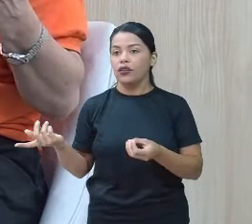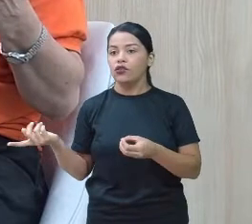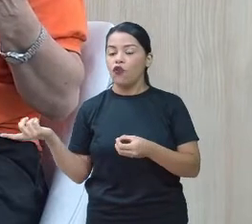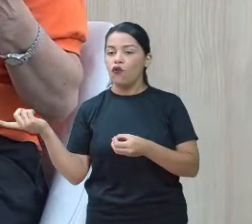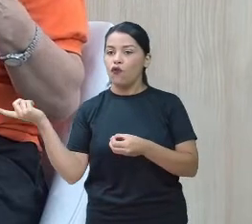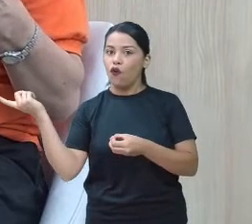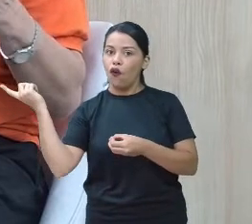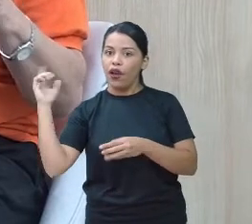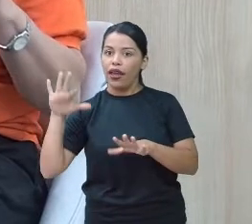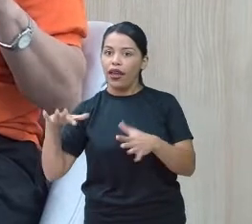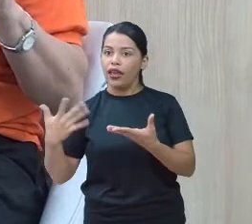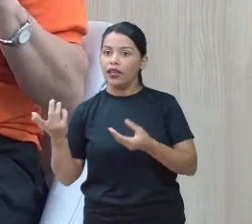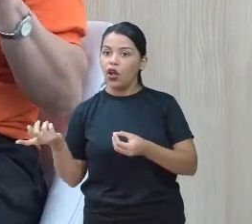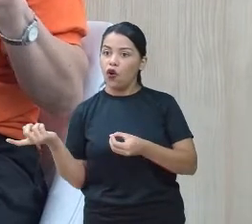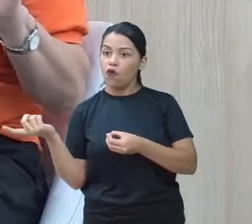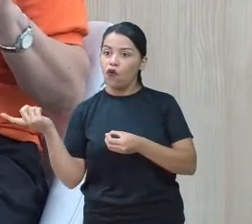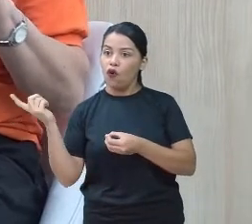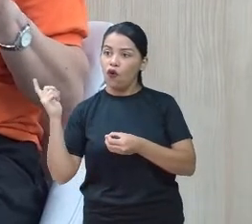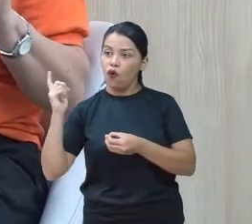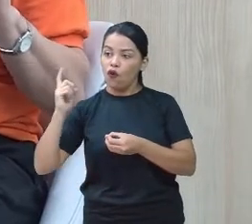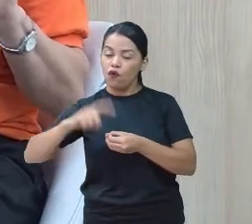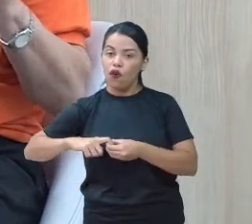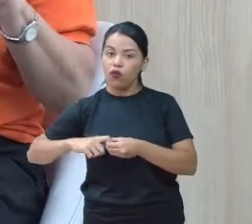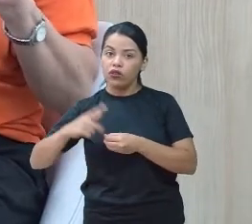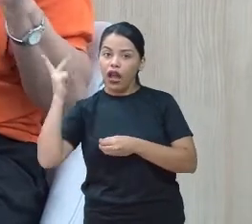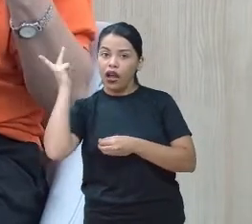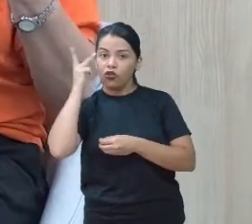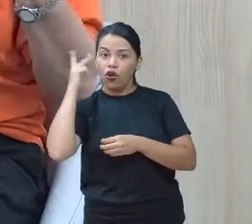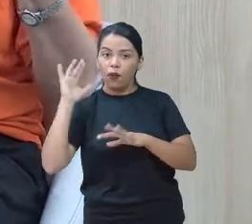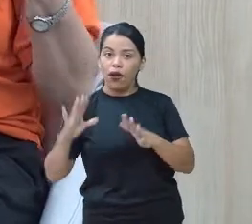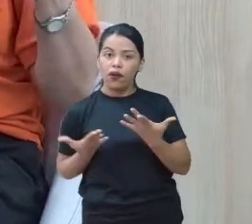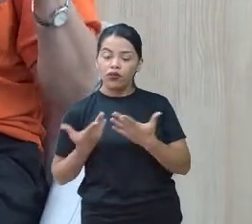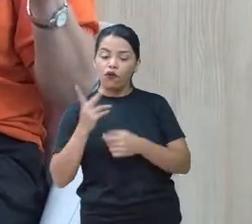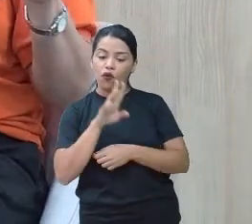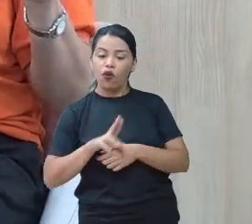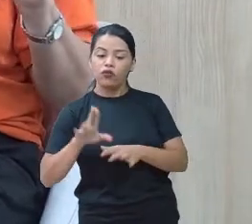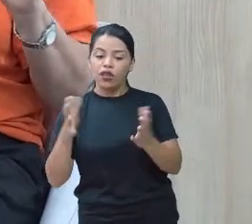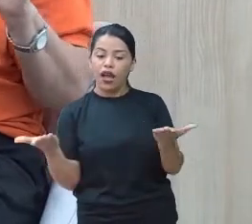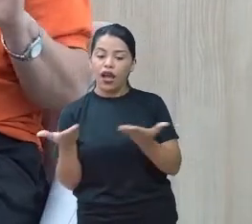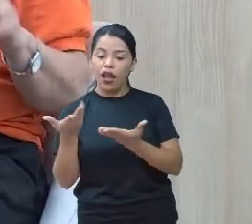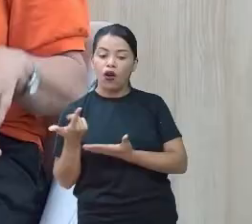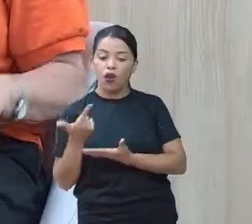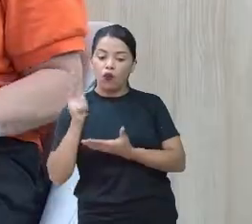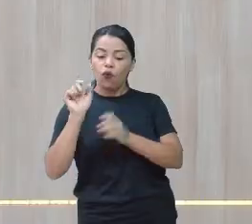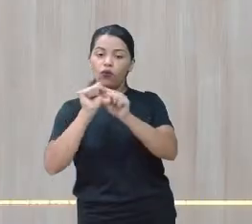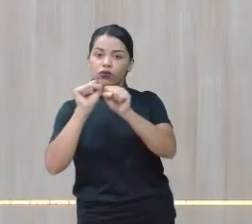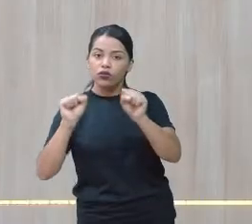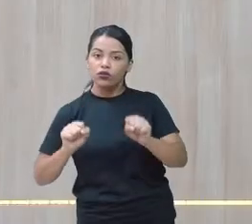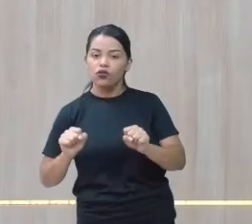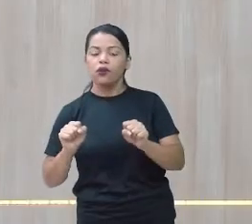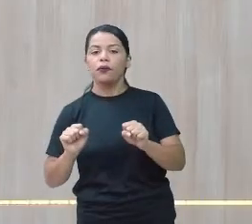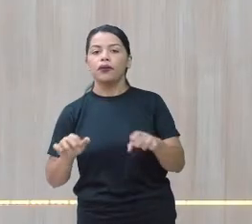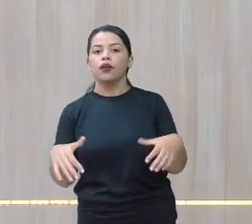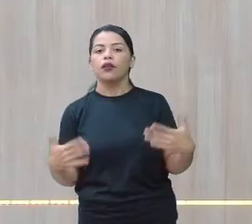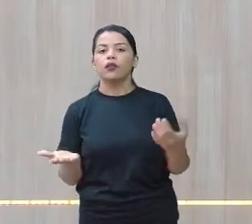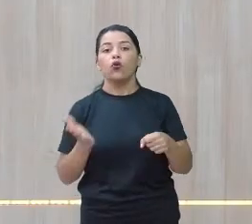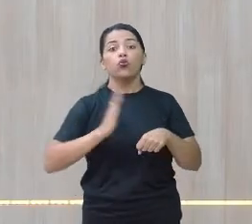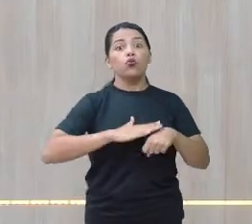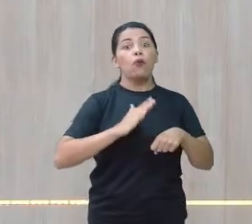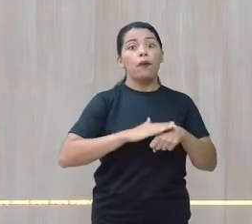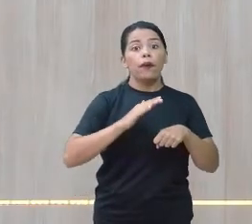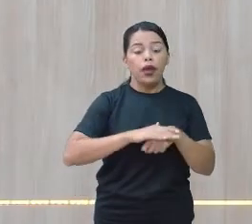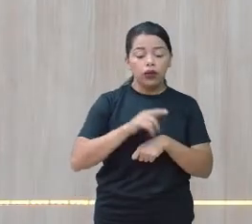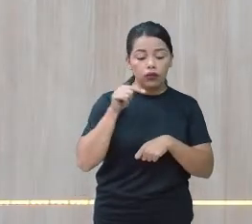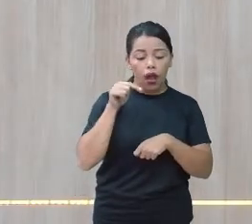ao normal. Vou usar o outro sistema. Imagine aí qual é o sistema que eu estou usando aí. Né? Então, veja, na hora que a pupila dilatou,